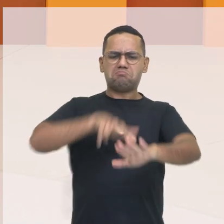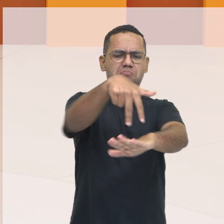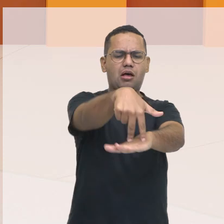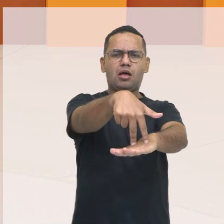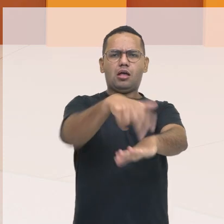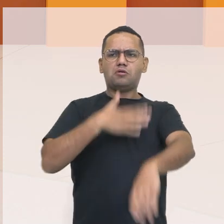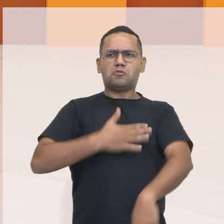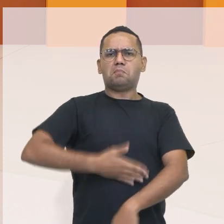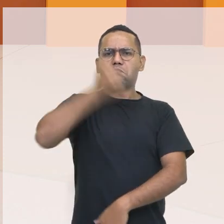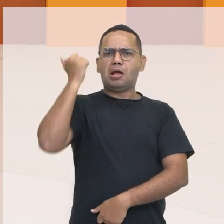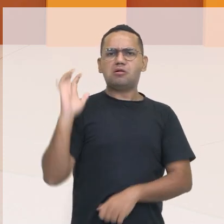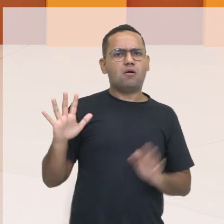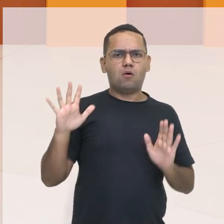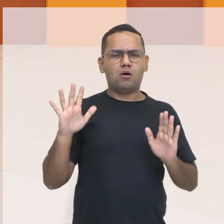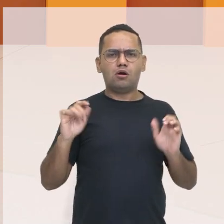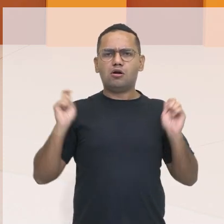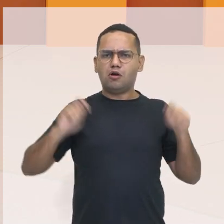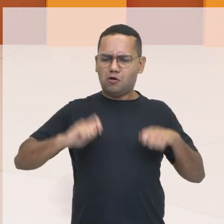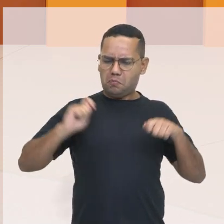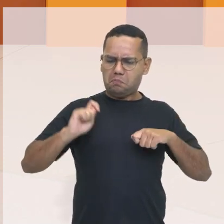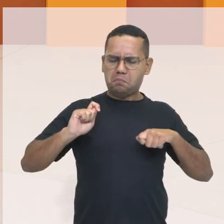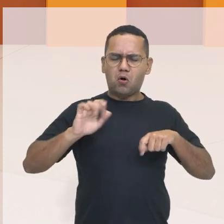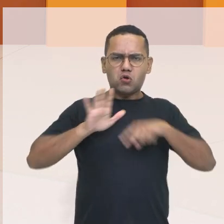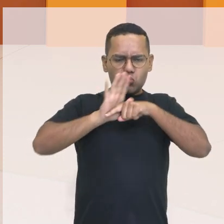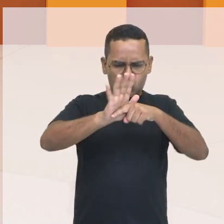agora. Eu sou o salvador da pátria, eu vou